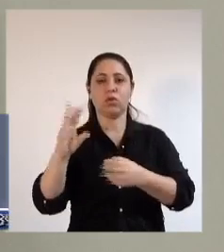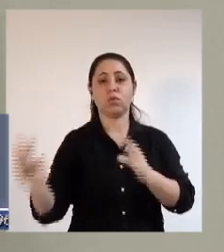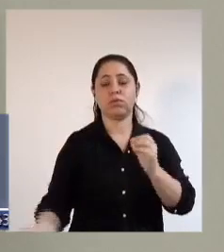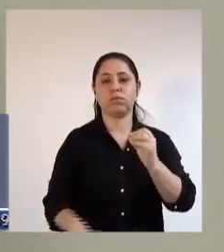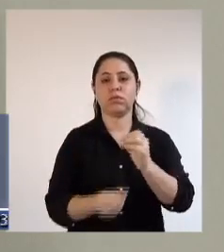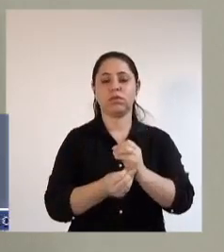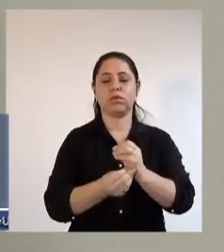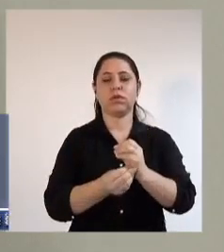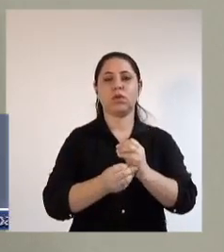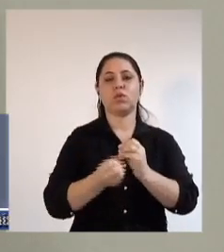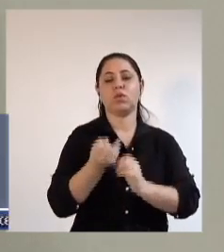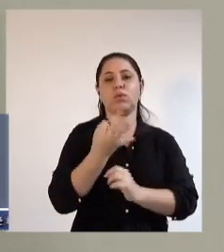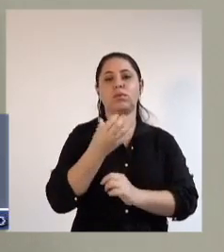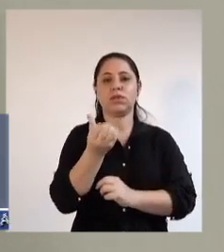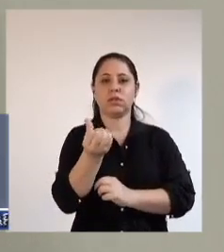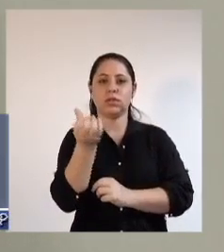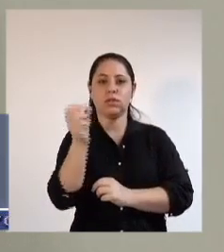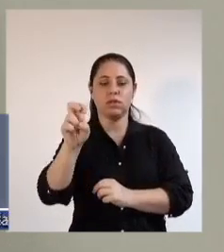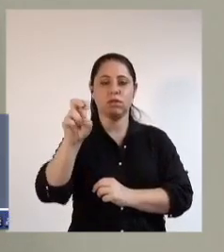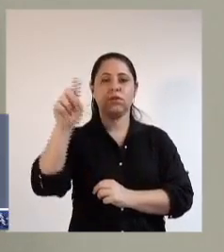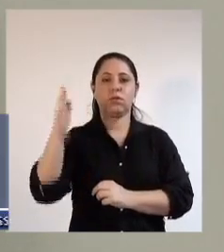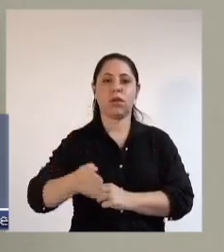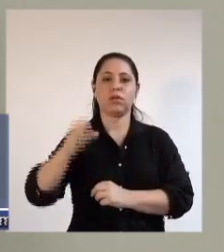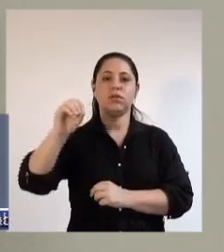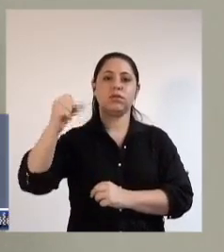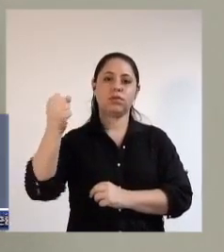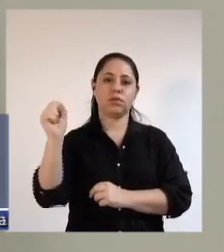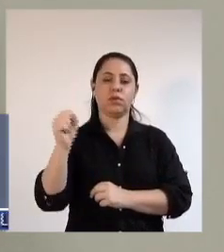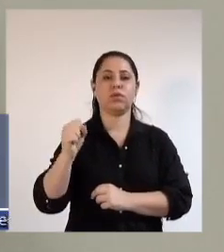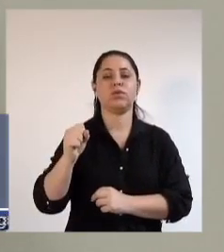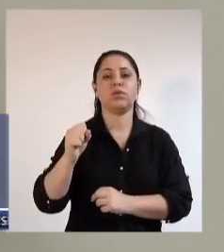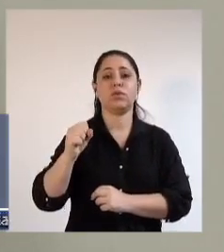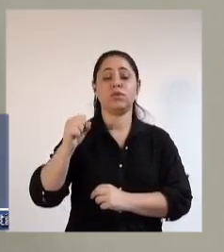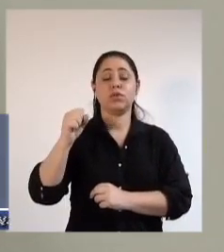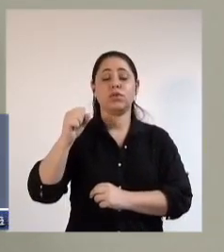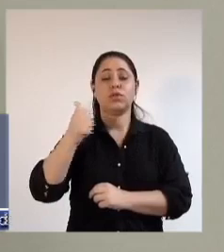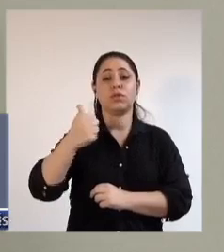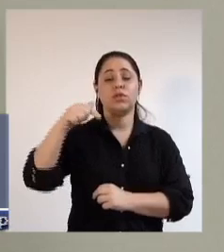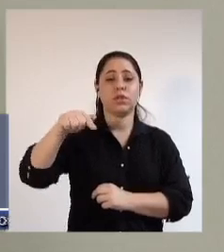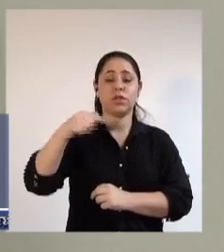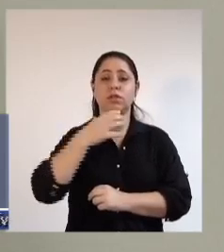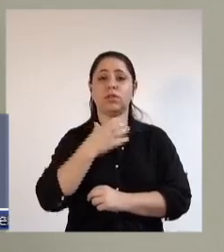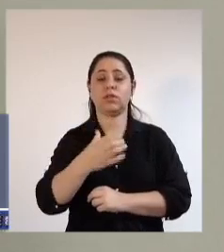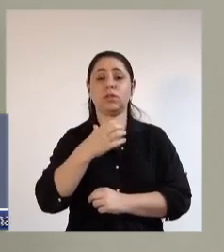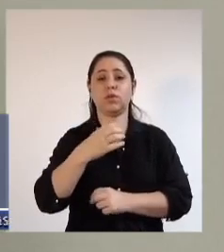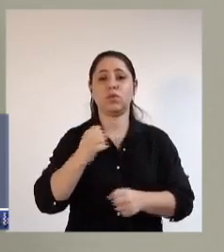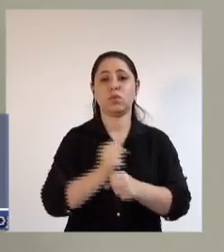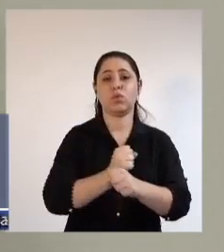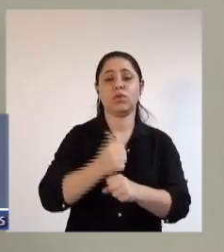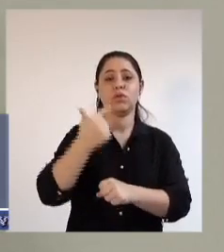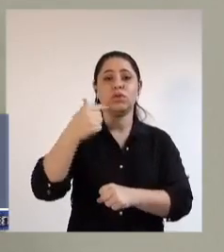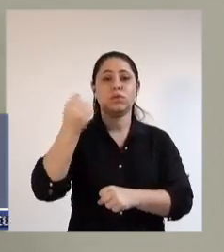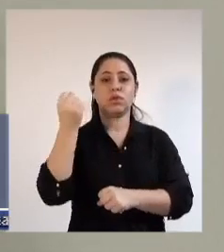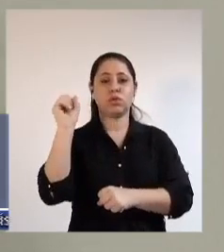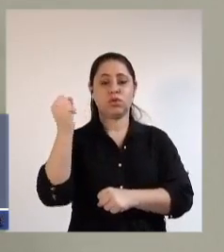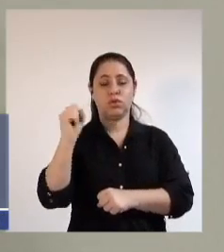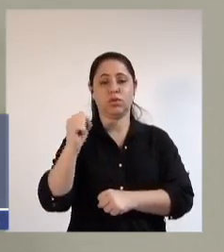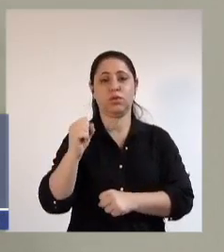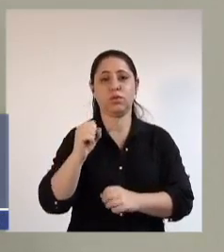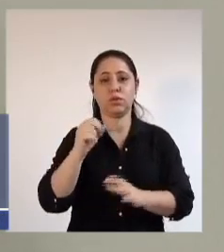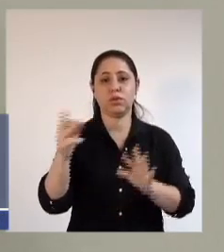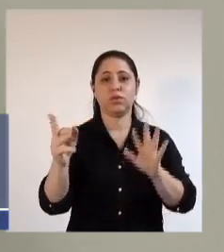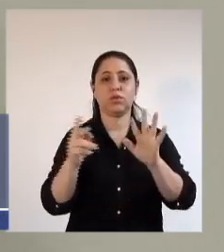resolução número 65 barra 8 de 17 de dezembro de 2008 regimento interno